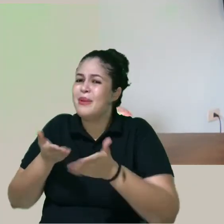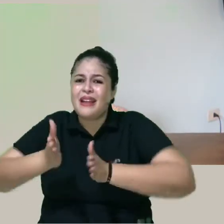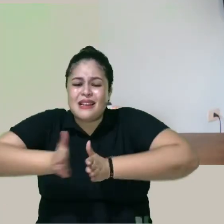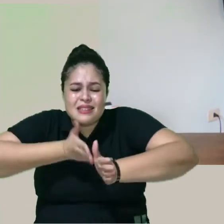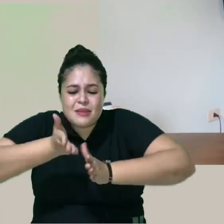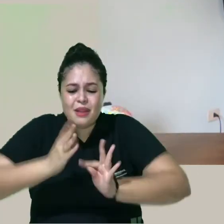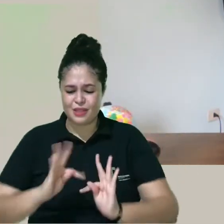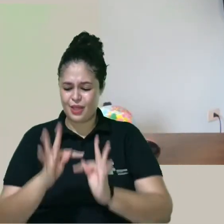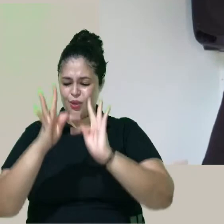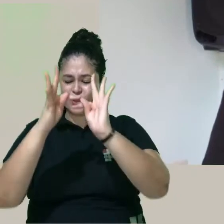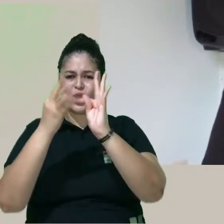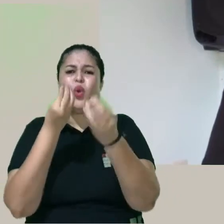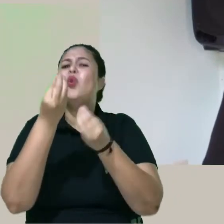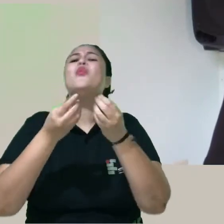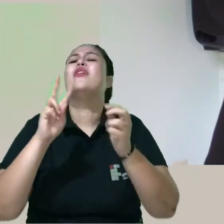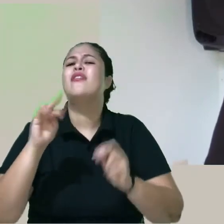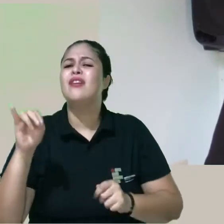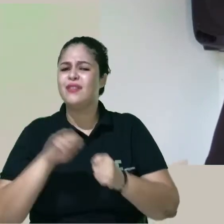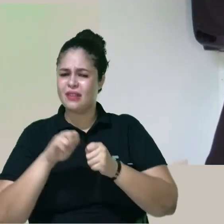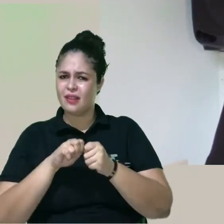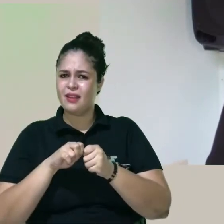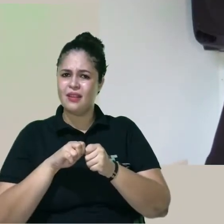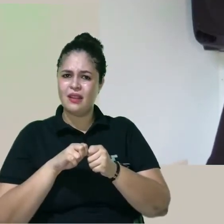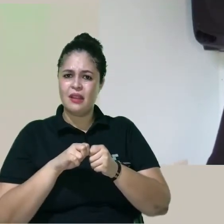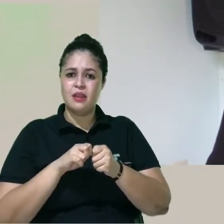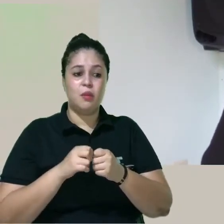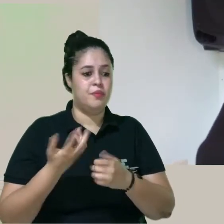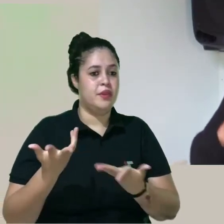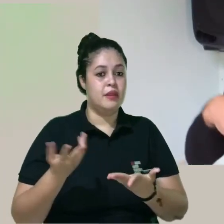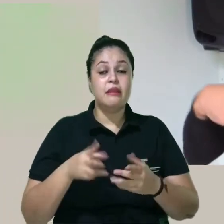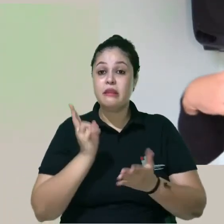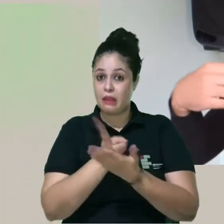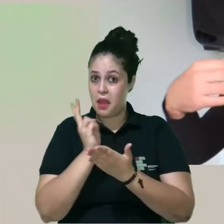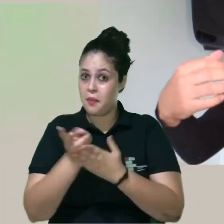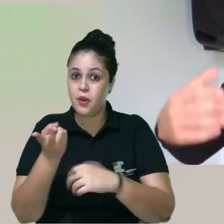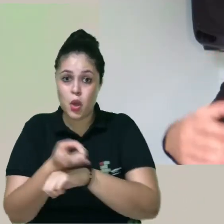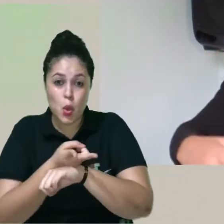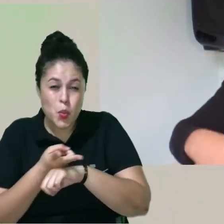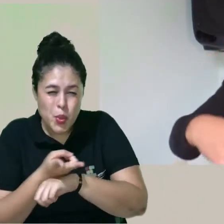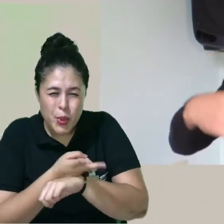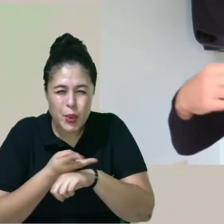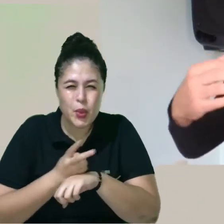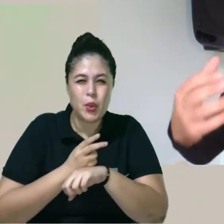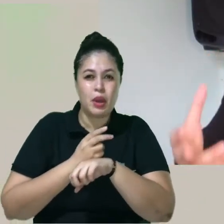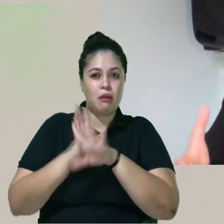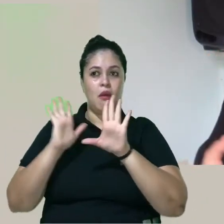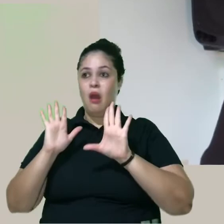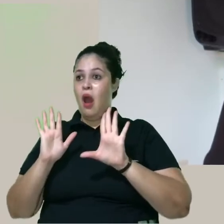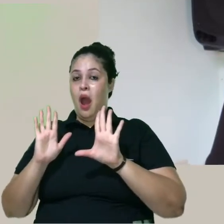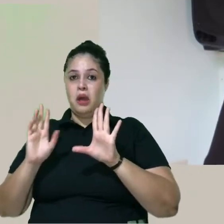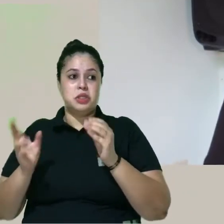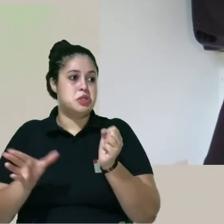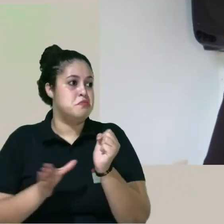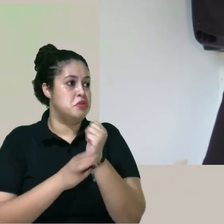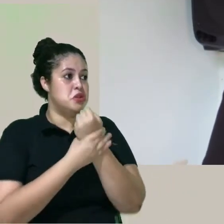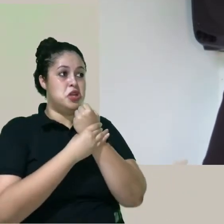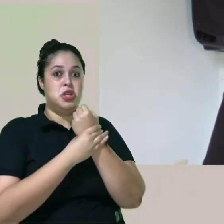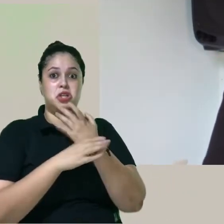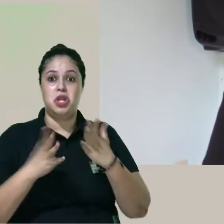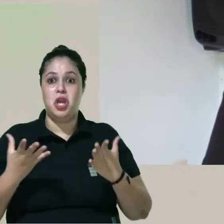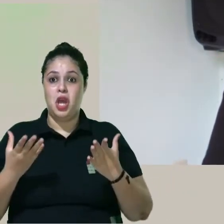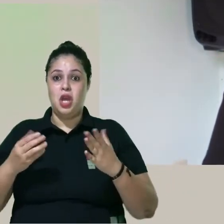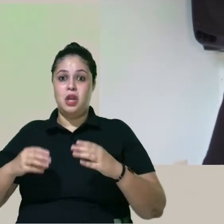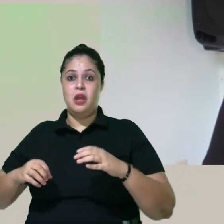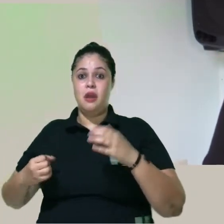dessa acessibilidade? Né? Não, enquanto isso está procurando se defender de acusações de golpe de Estado, de acusações